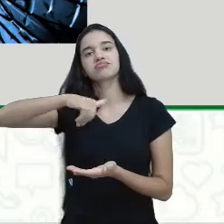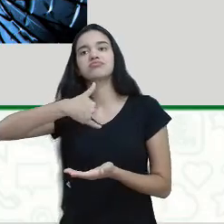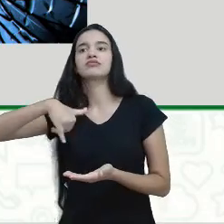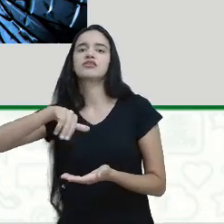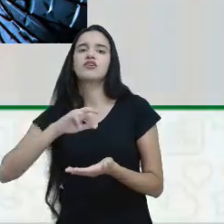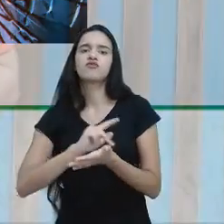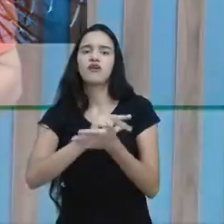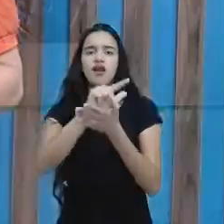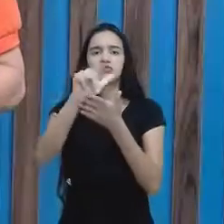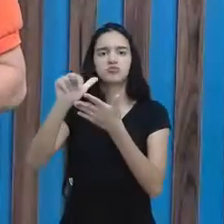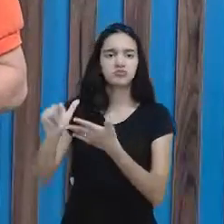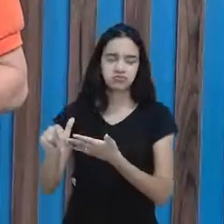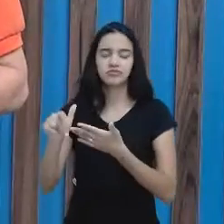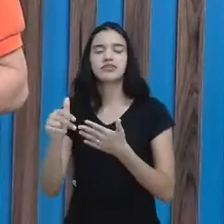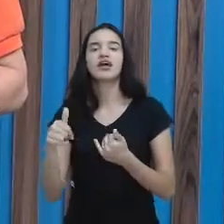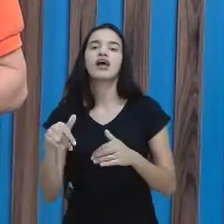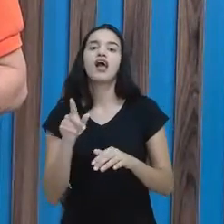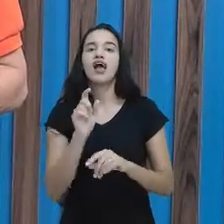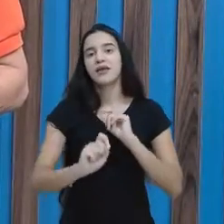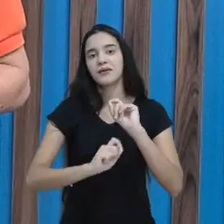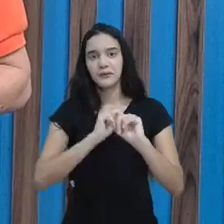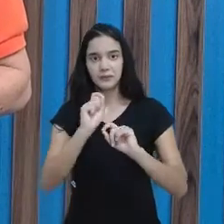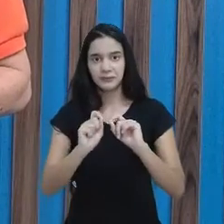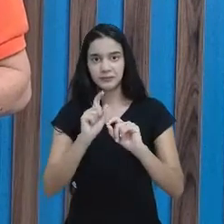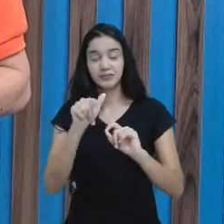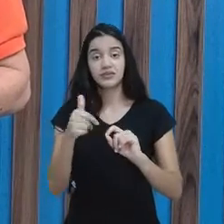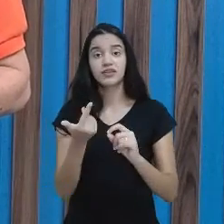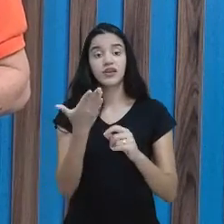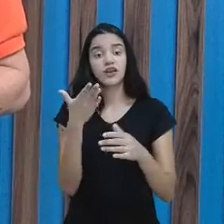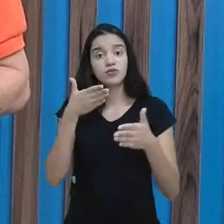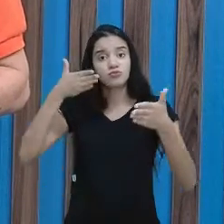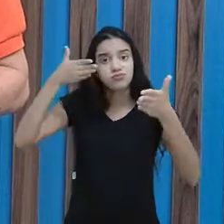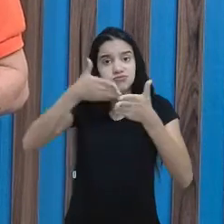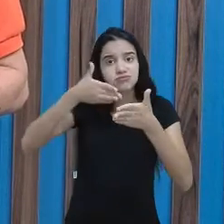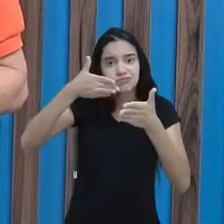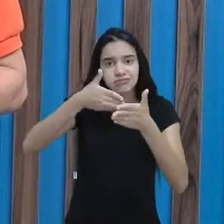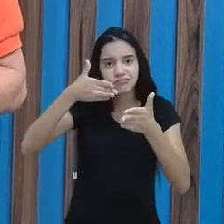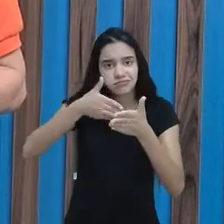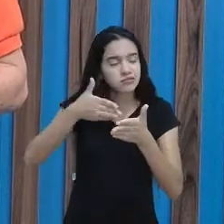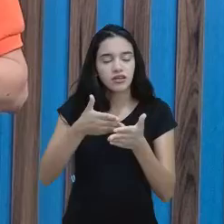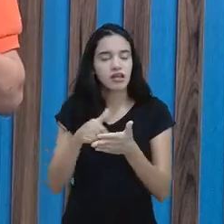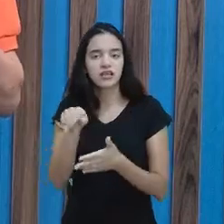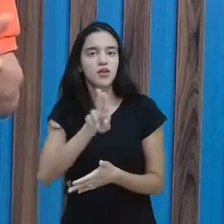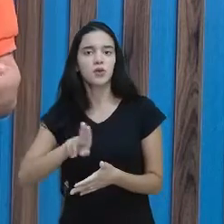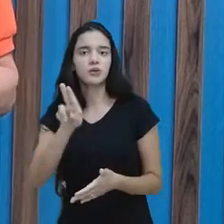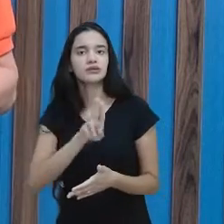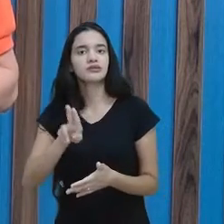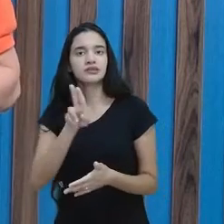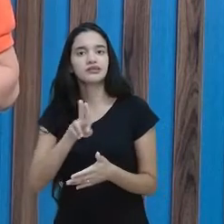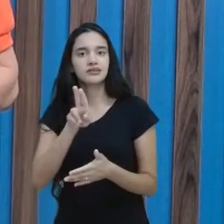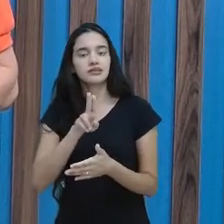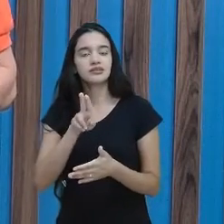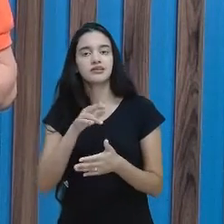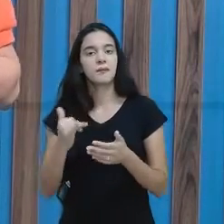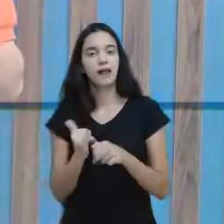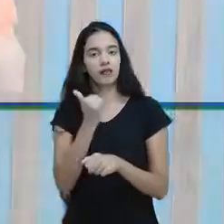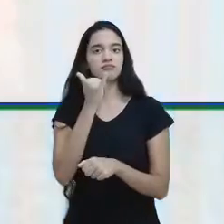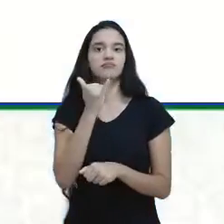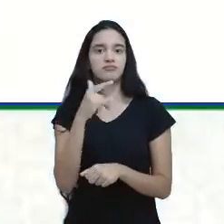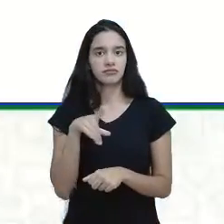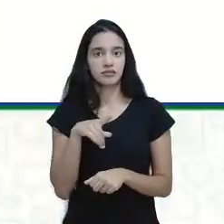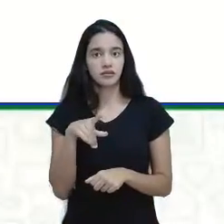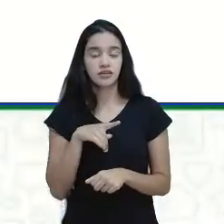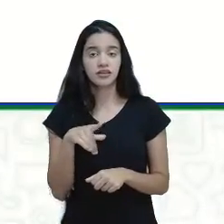vários objetos, eles são considerados isolantes elétricos, eles não são utilizados para conduzir eletricidade. E